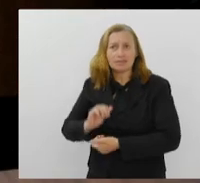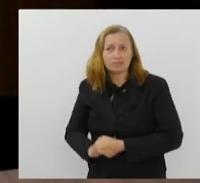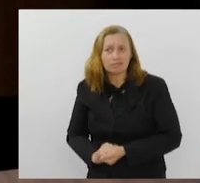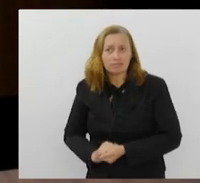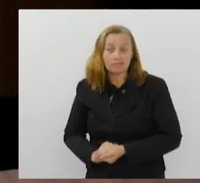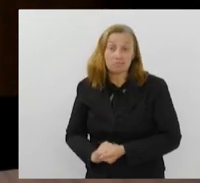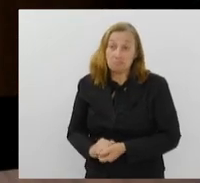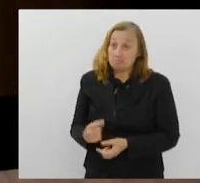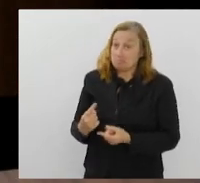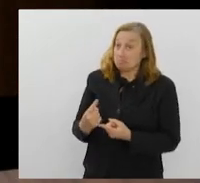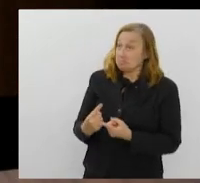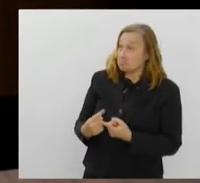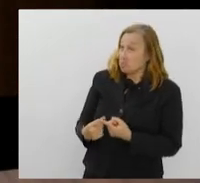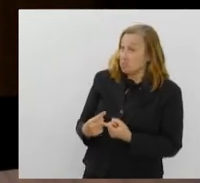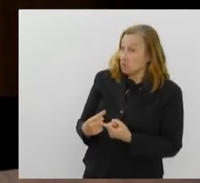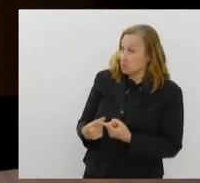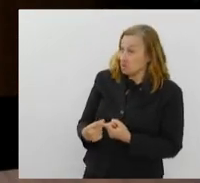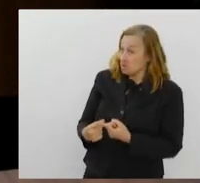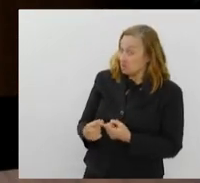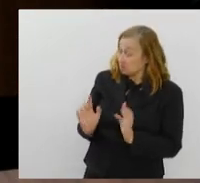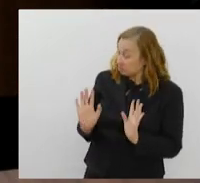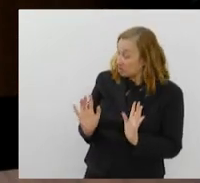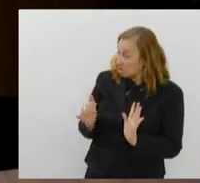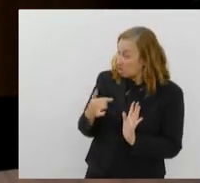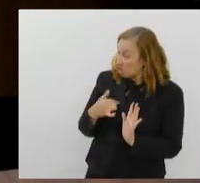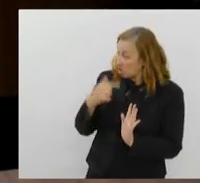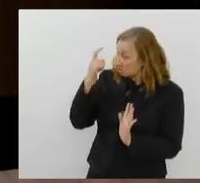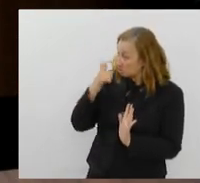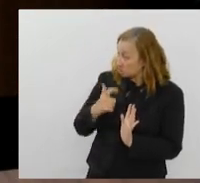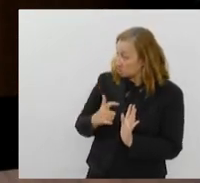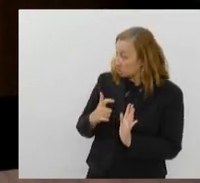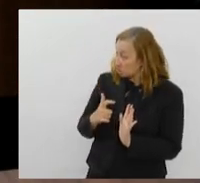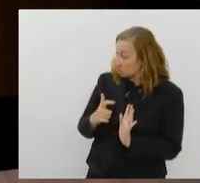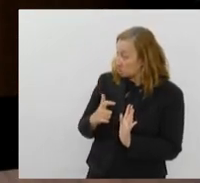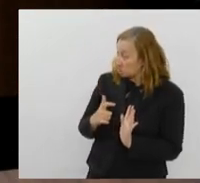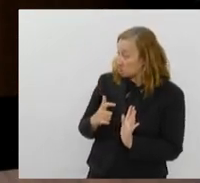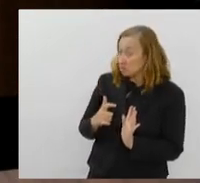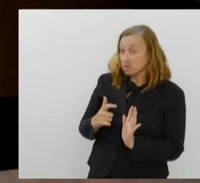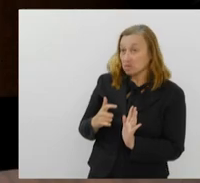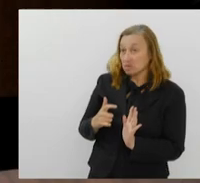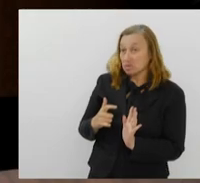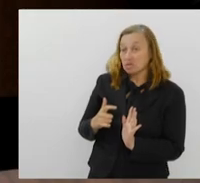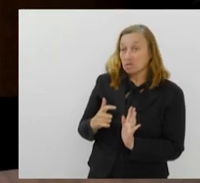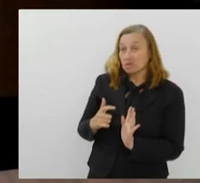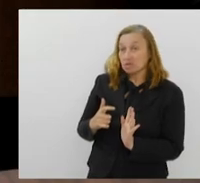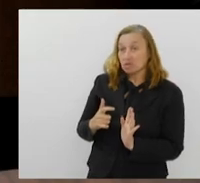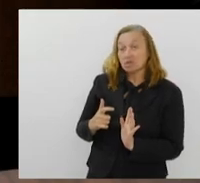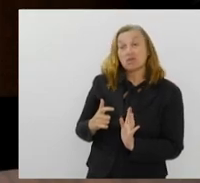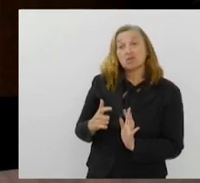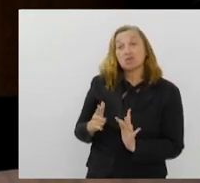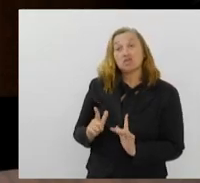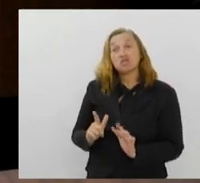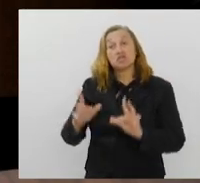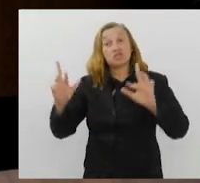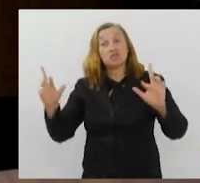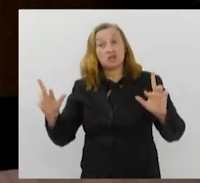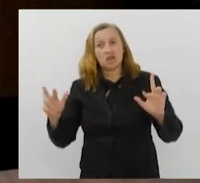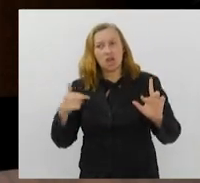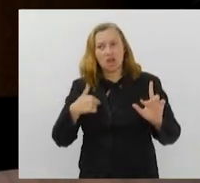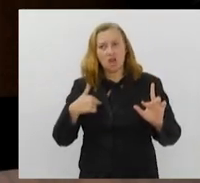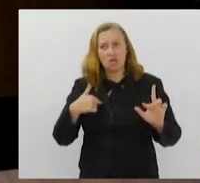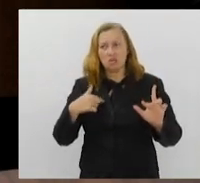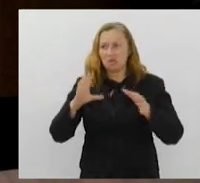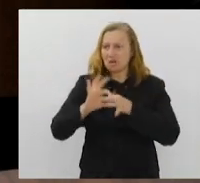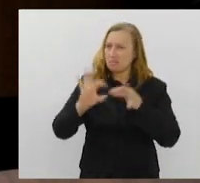é por causa disso que eu sou um liberal. Estou longe de ser um